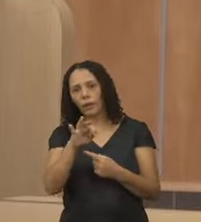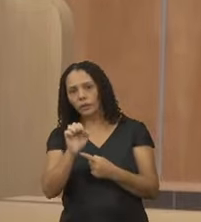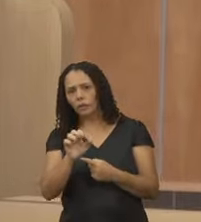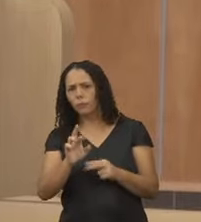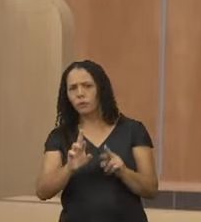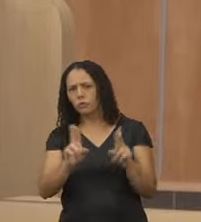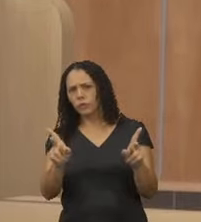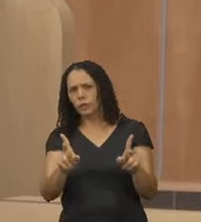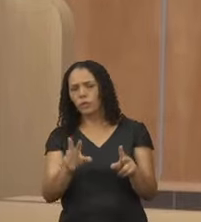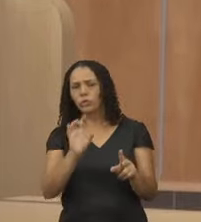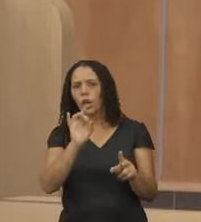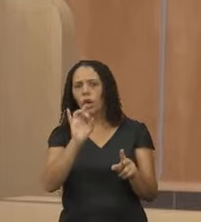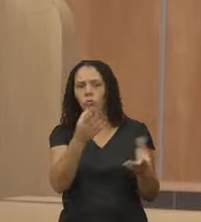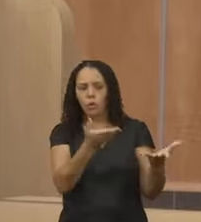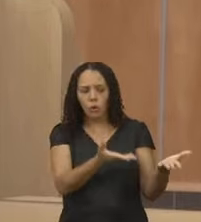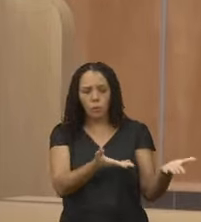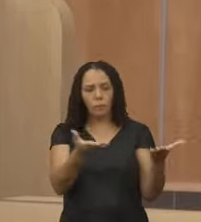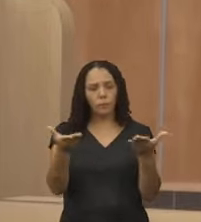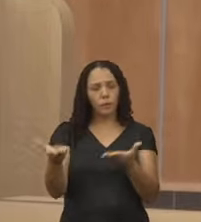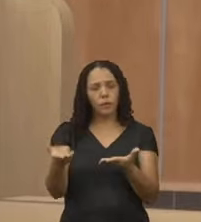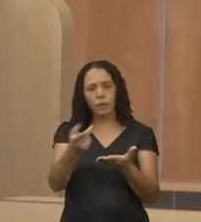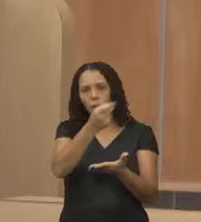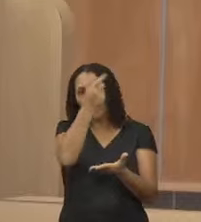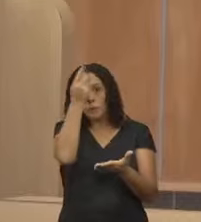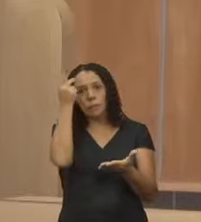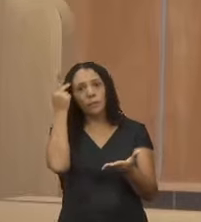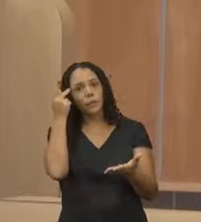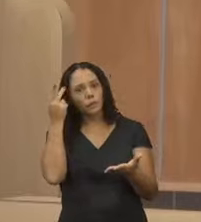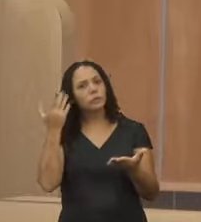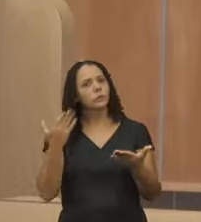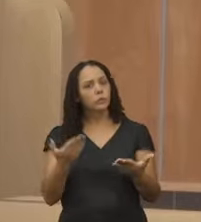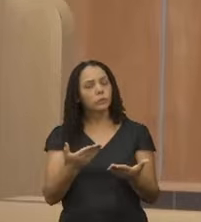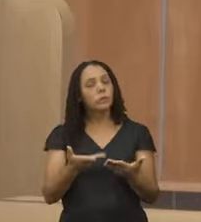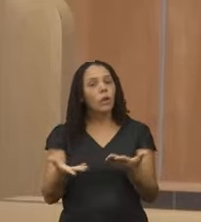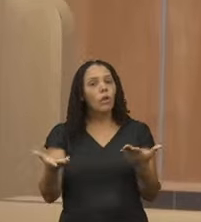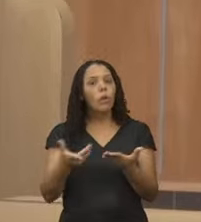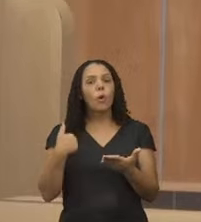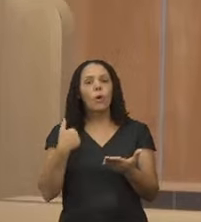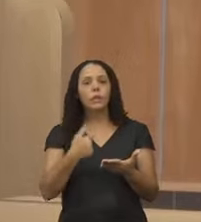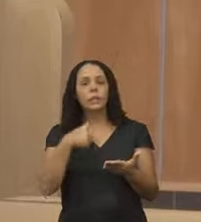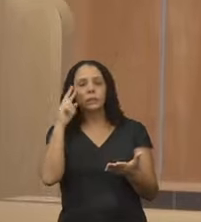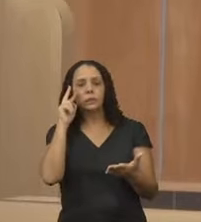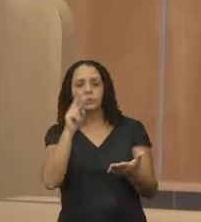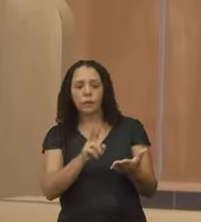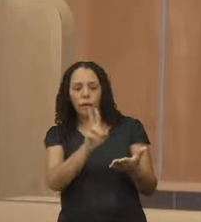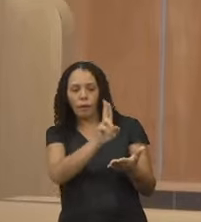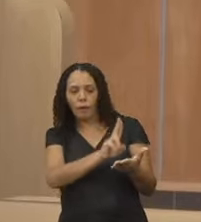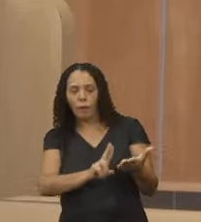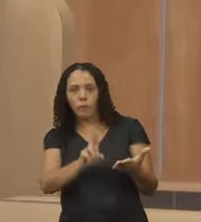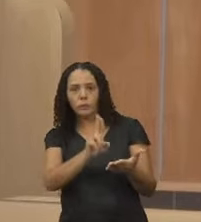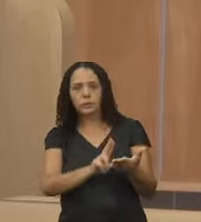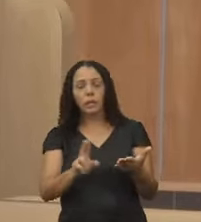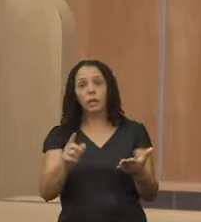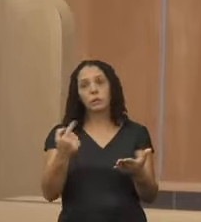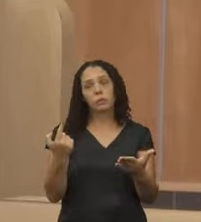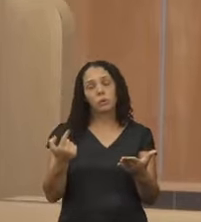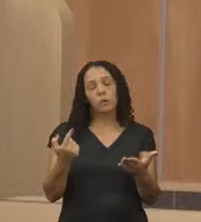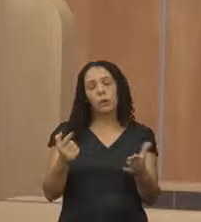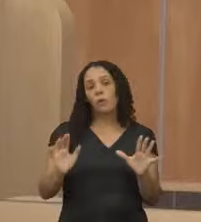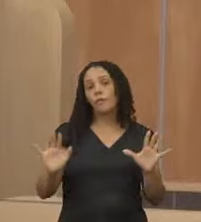transporta somente as pessoas e hoje a gente vê muito a charrete sendo utilizada nas festividades,